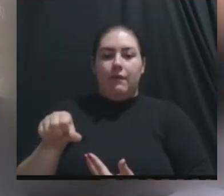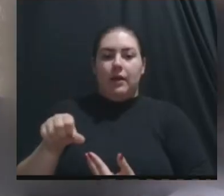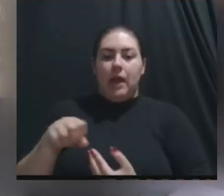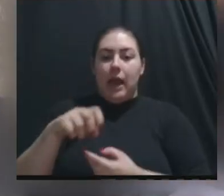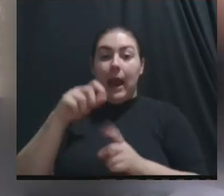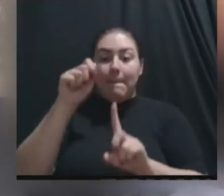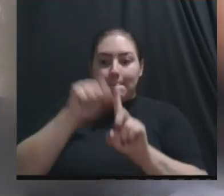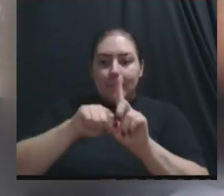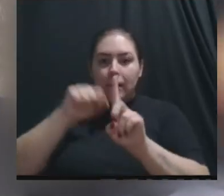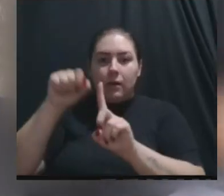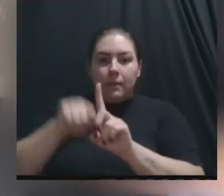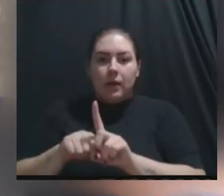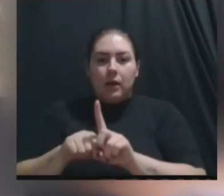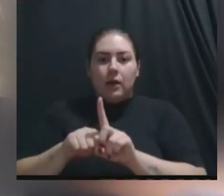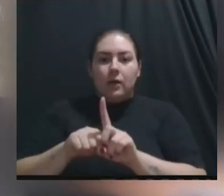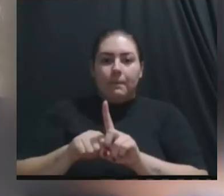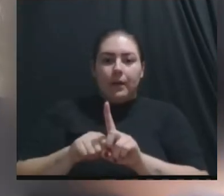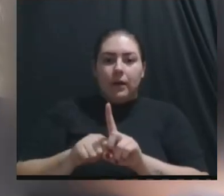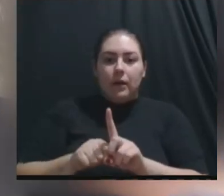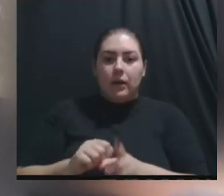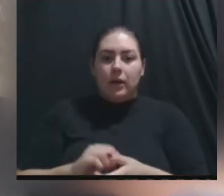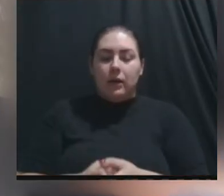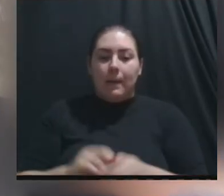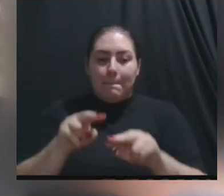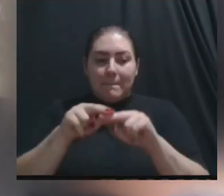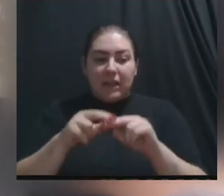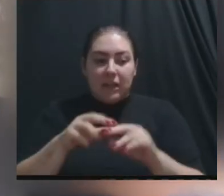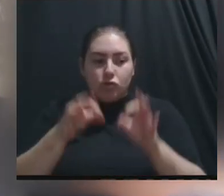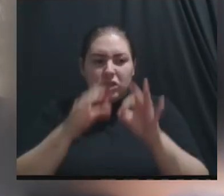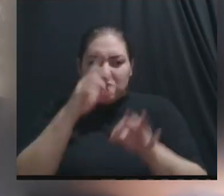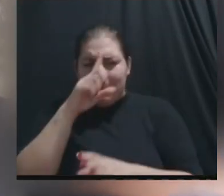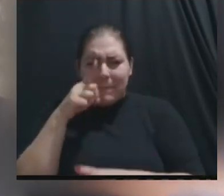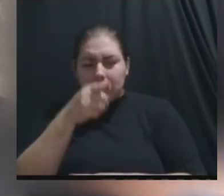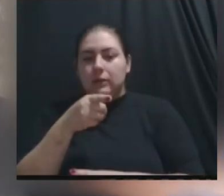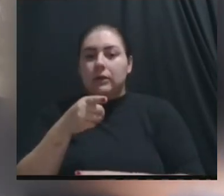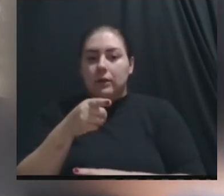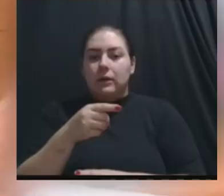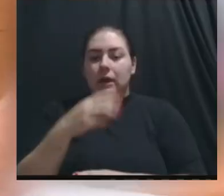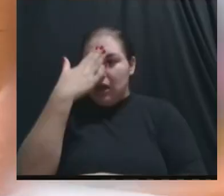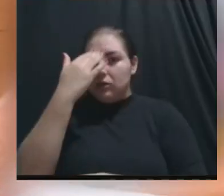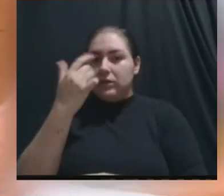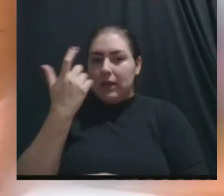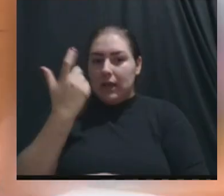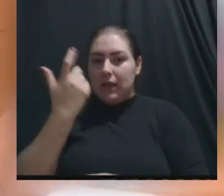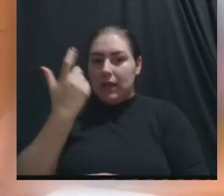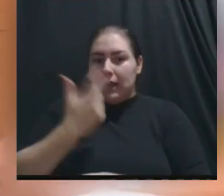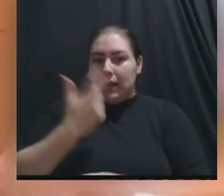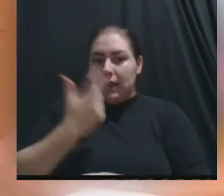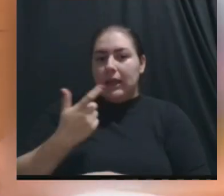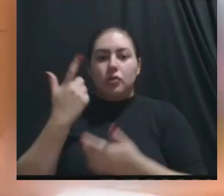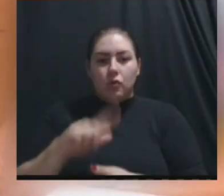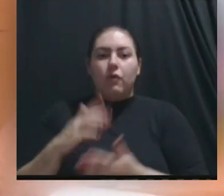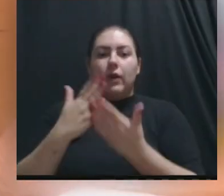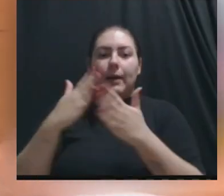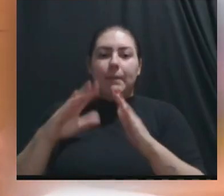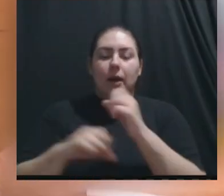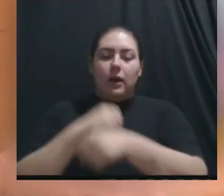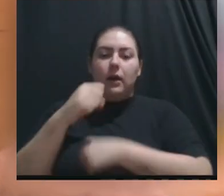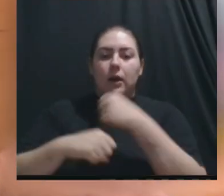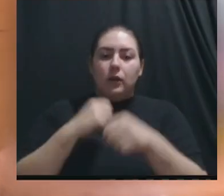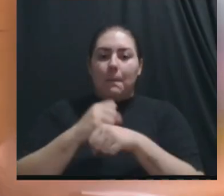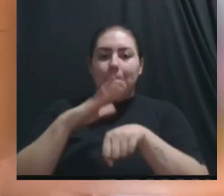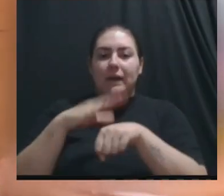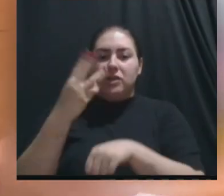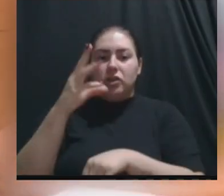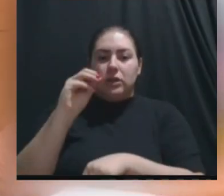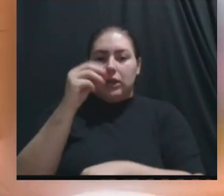nova via ordem judicial, então eu tenho certeza que eu vou terminar o ano com mais de 30 novamente. A discussão contou ainda com a